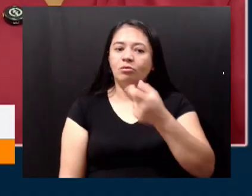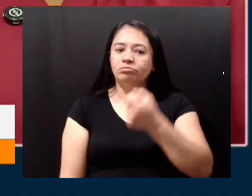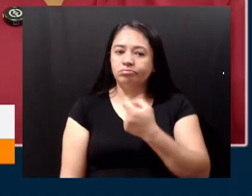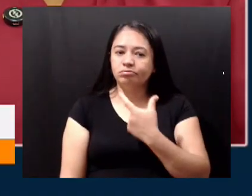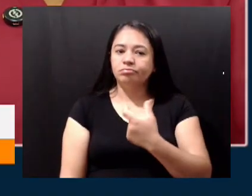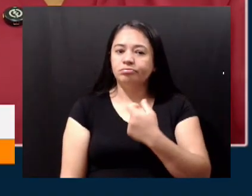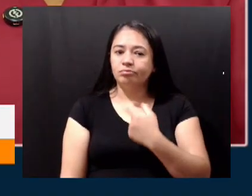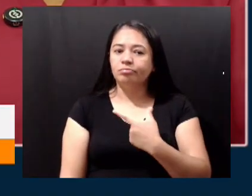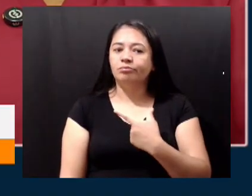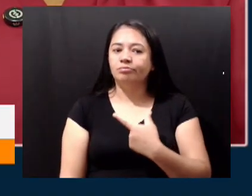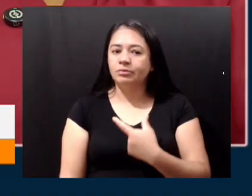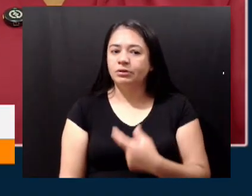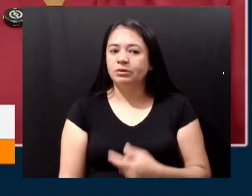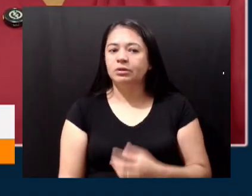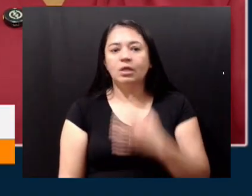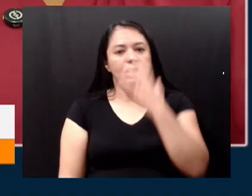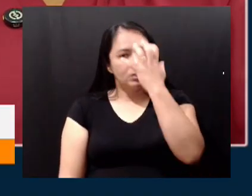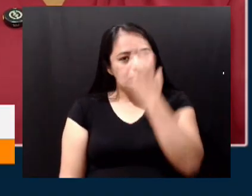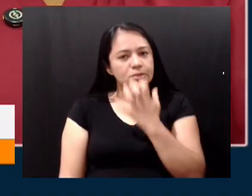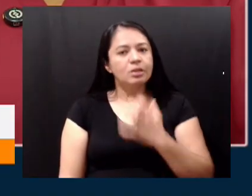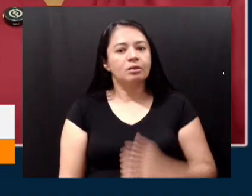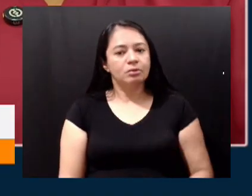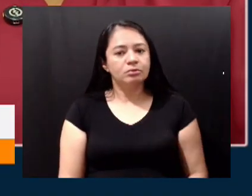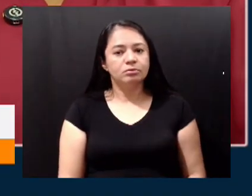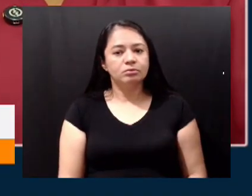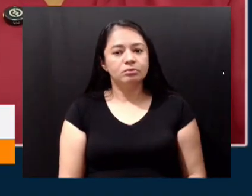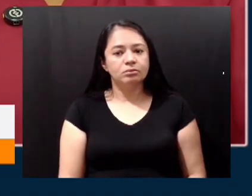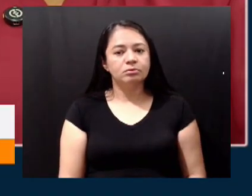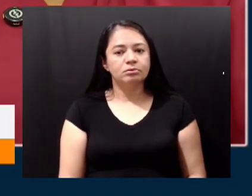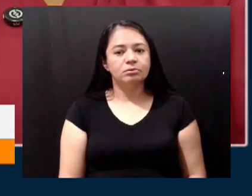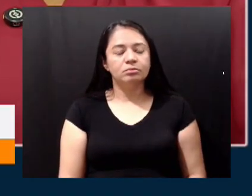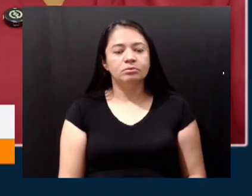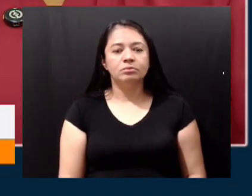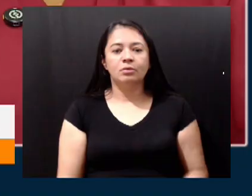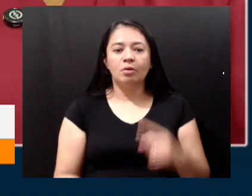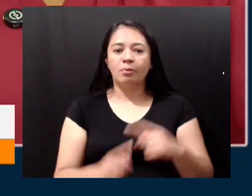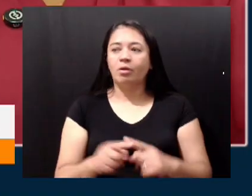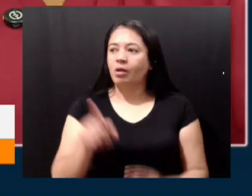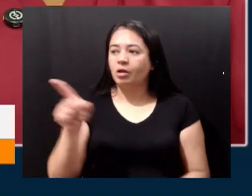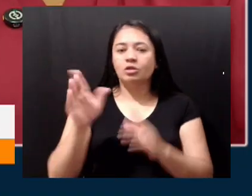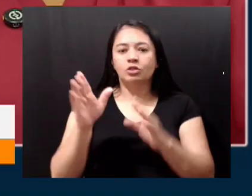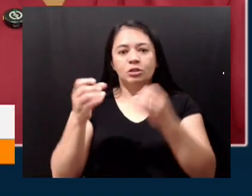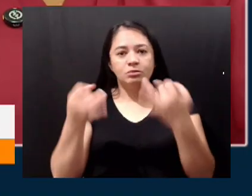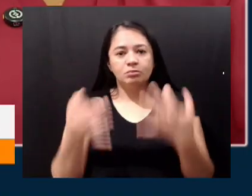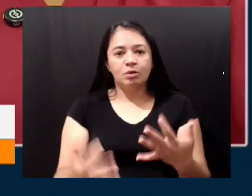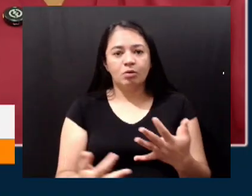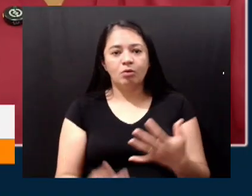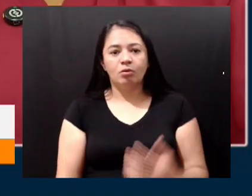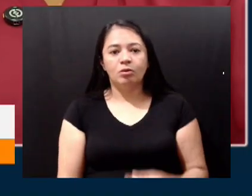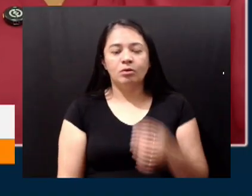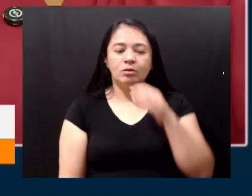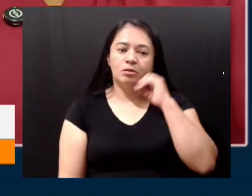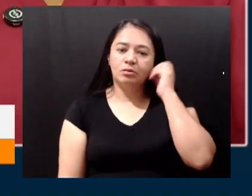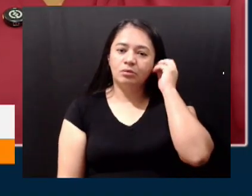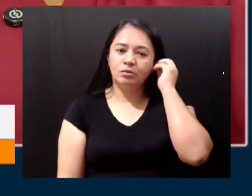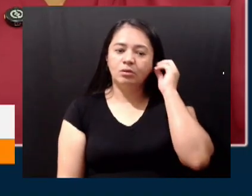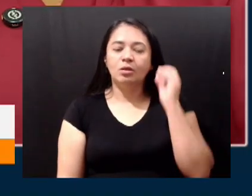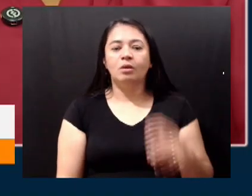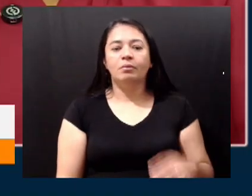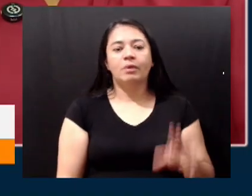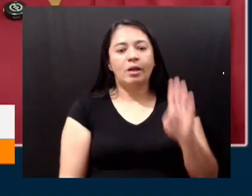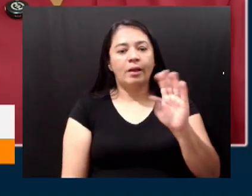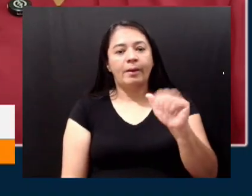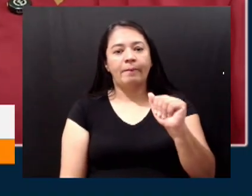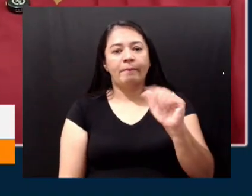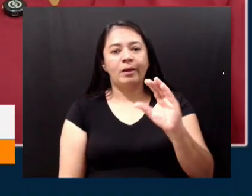antibiótico é um sério problema, né, Uhum. porque, como o Rogério bem disse, além dessa questão, né, das bactérias naturais, vamos